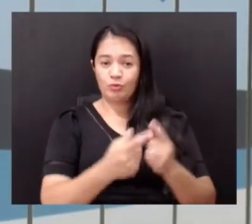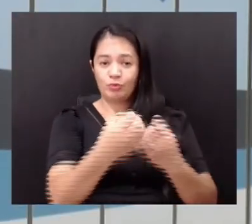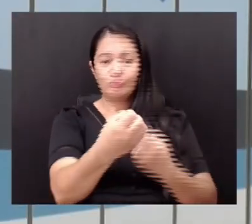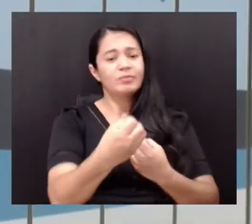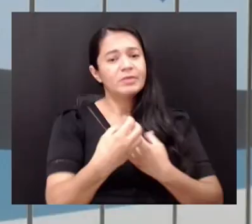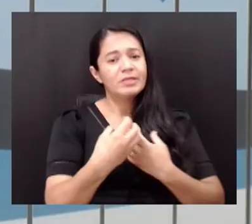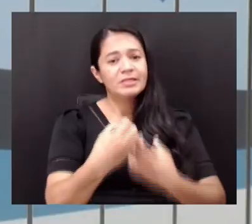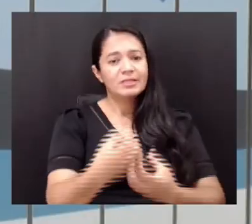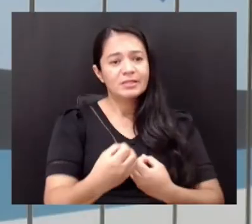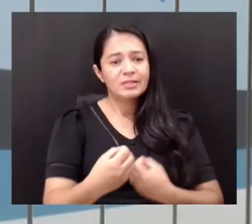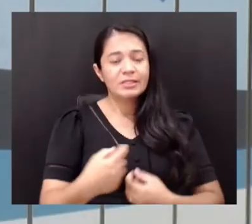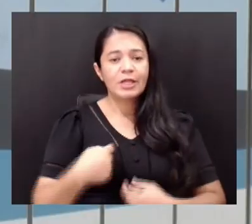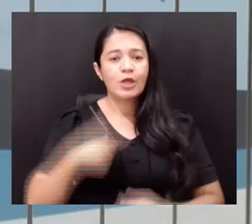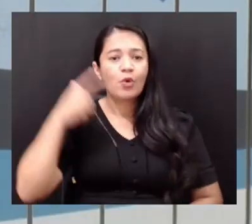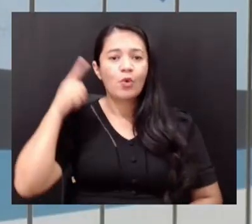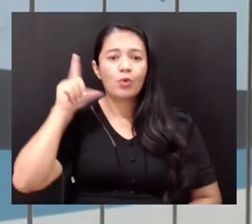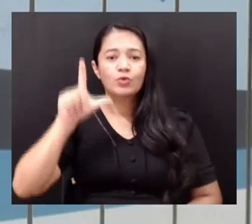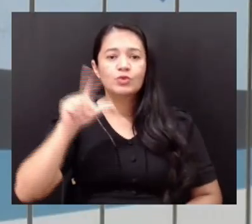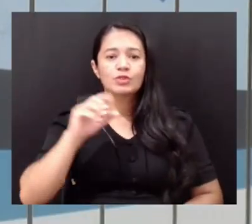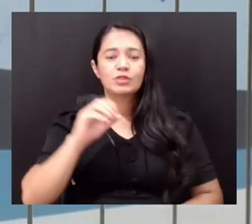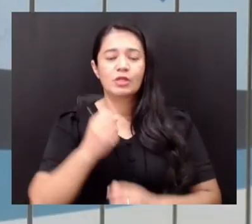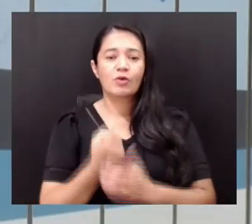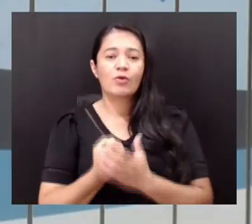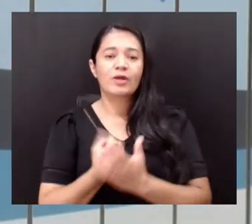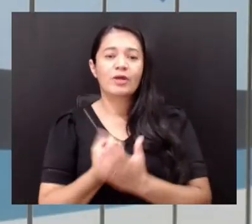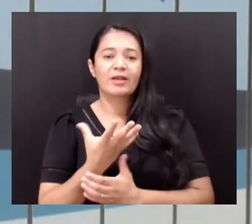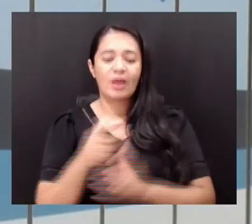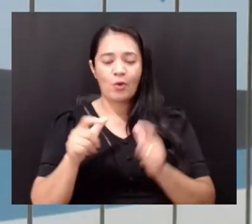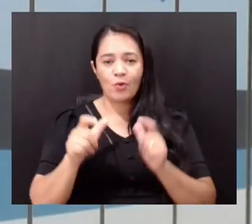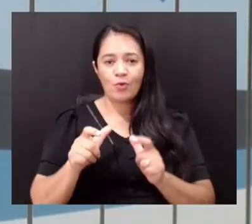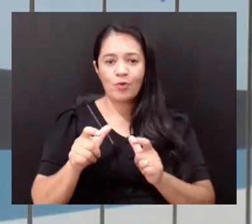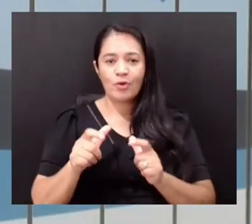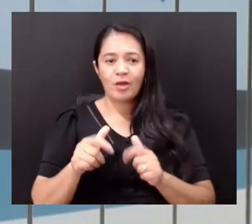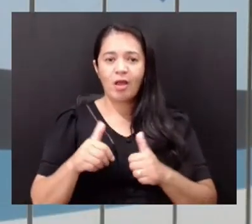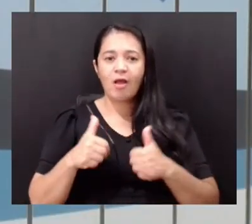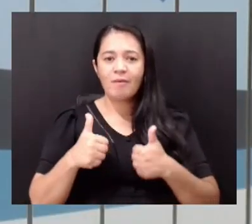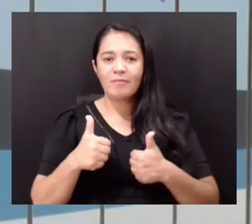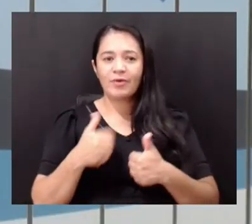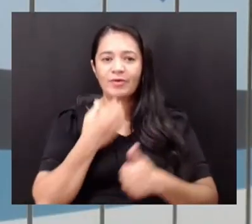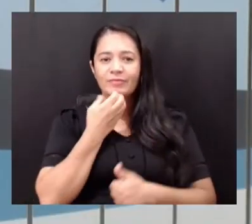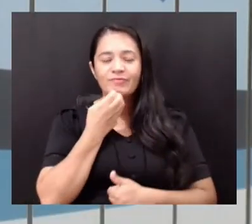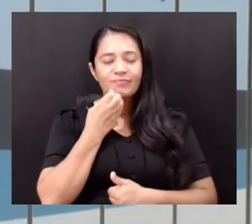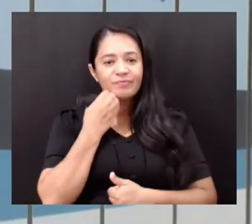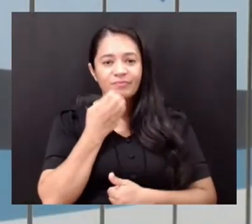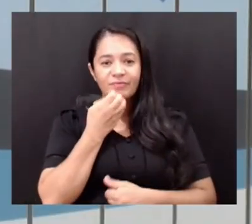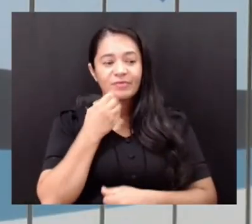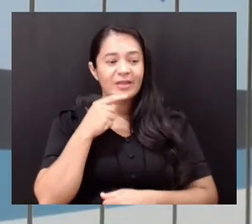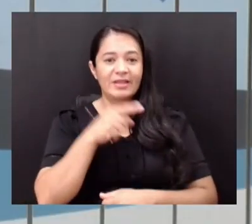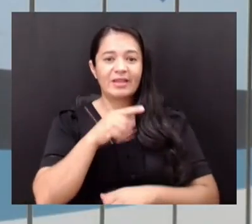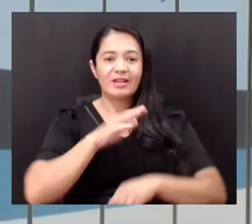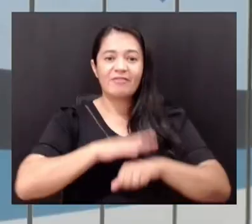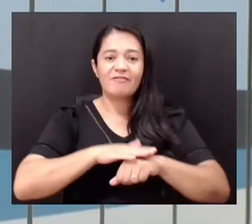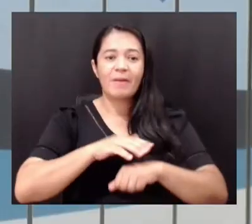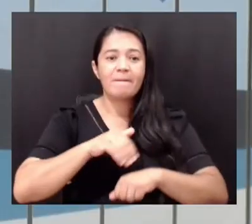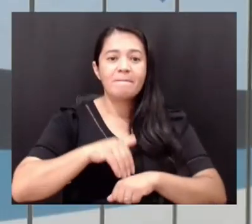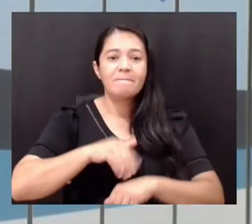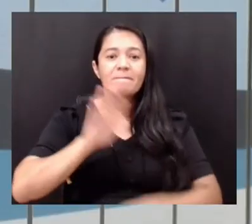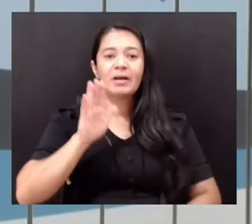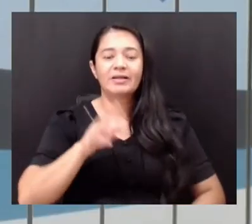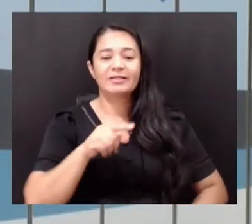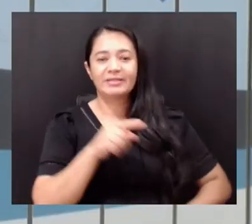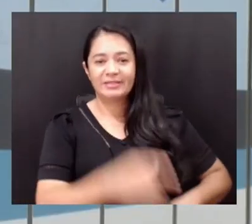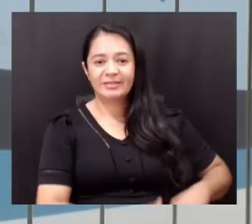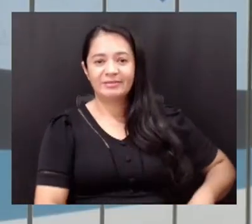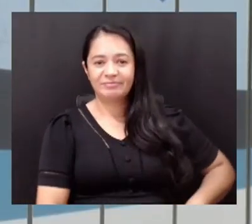um ambiente favorável a ele produzir mais e ele entregar mais.